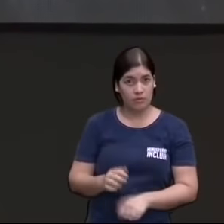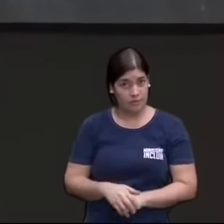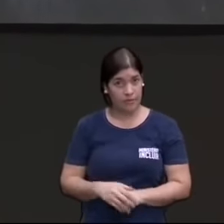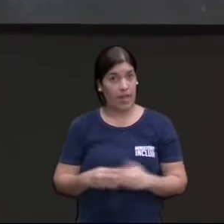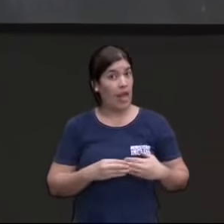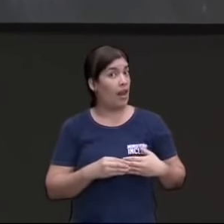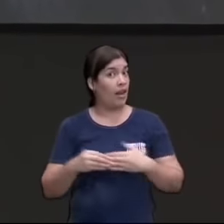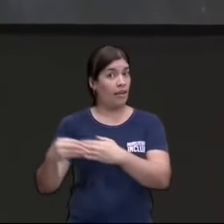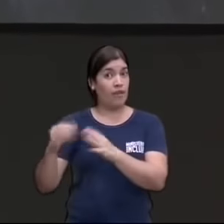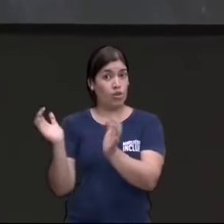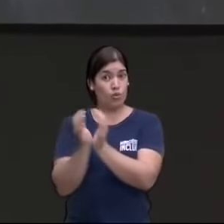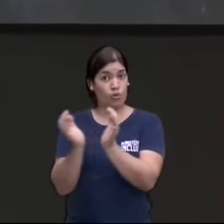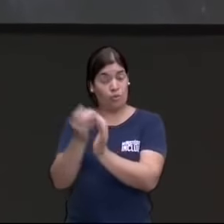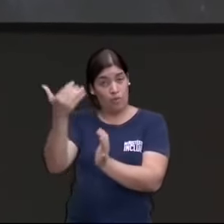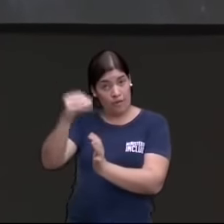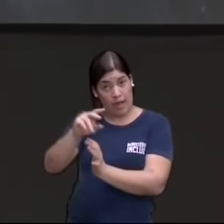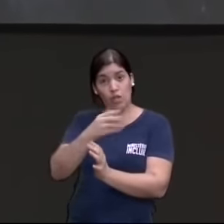sem comida.